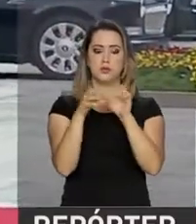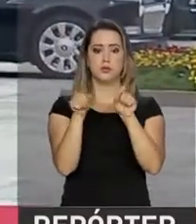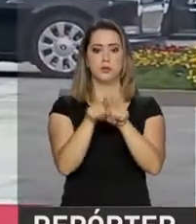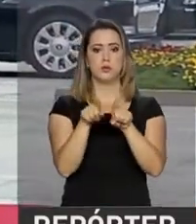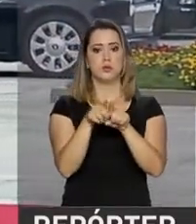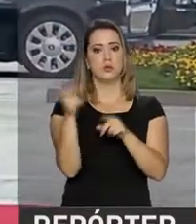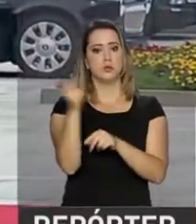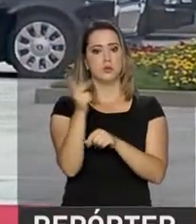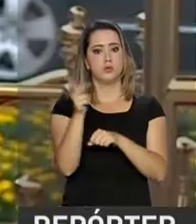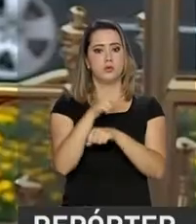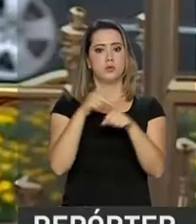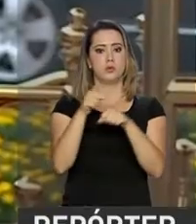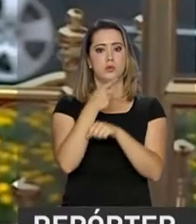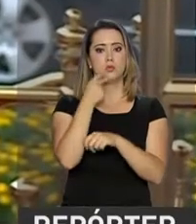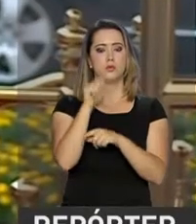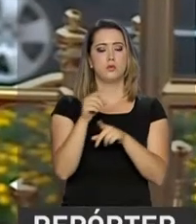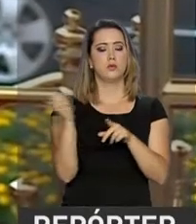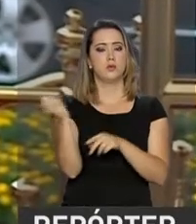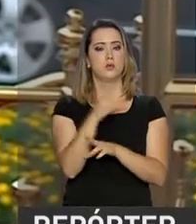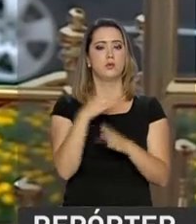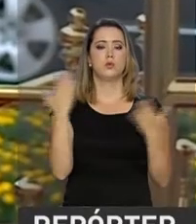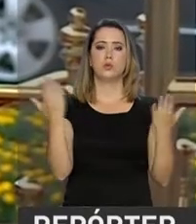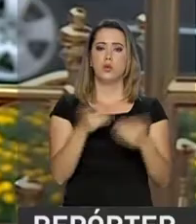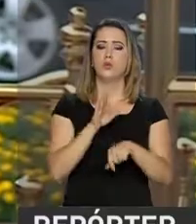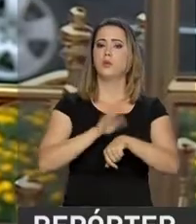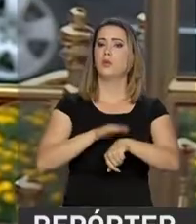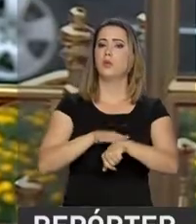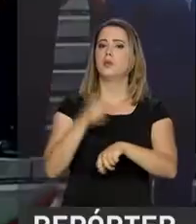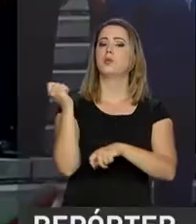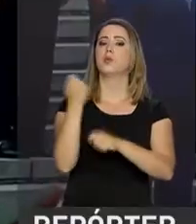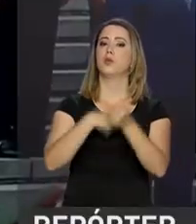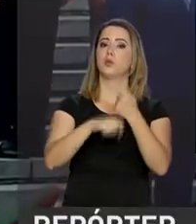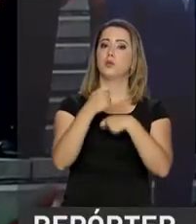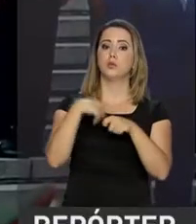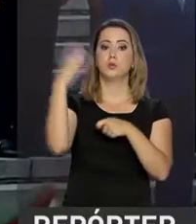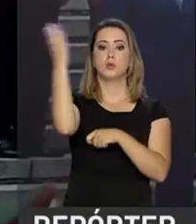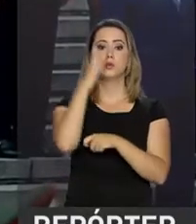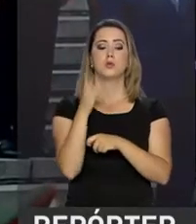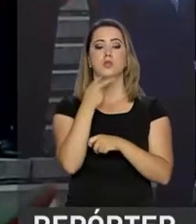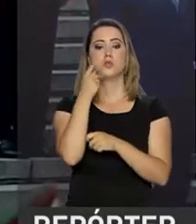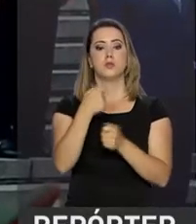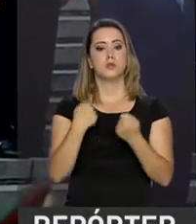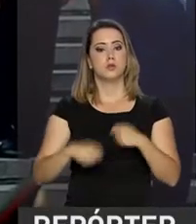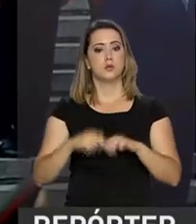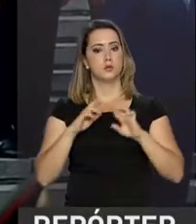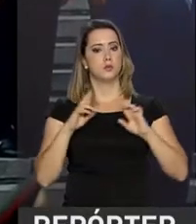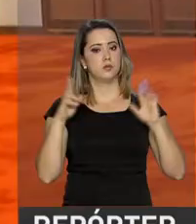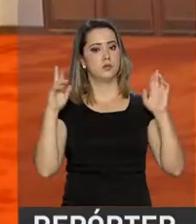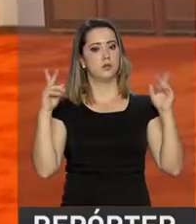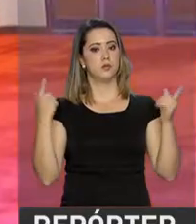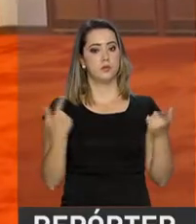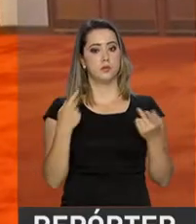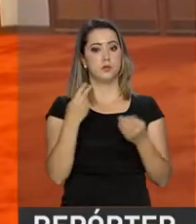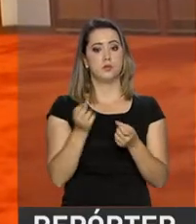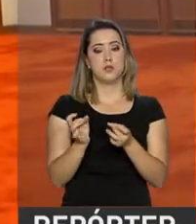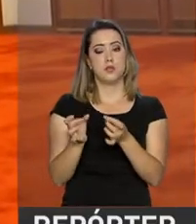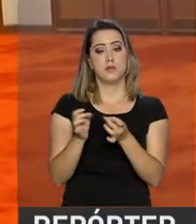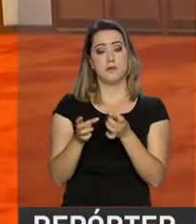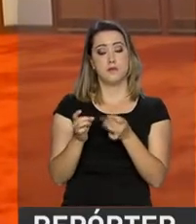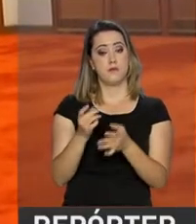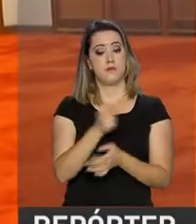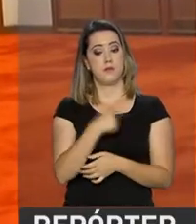china falou sobre o novo cenário econômico no brasil e defendeu a diversificação das exportações